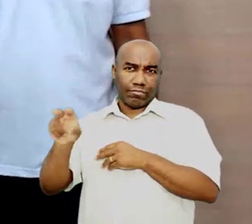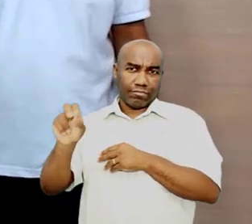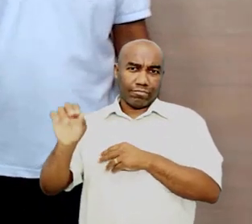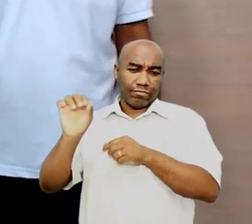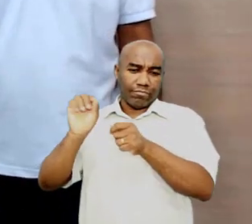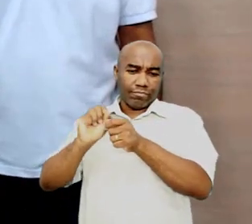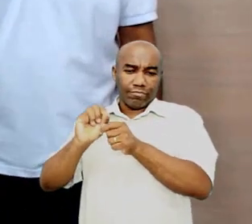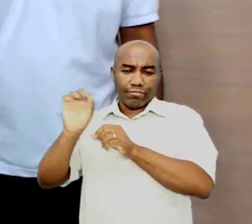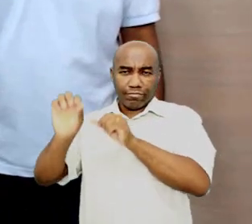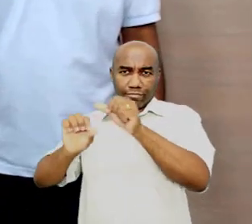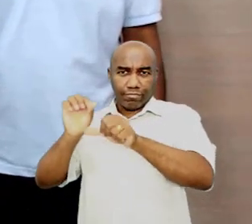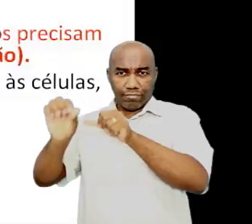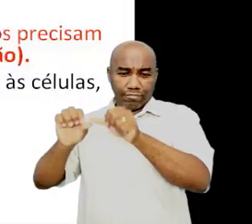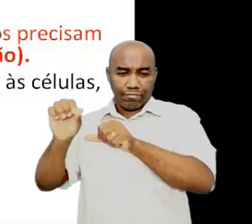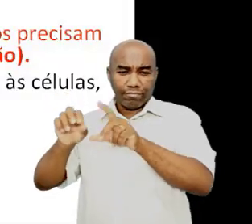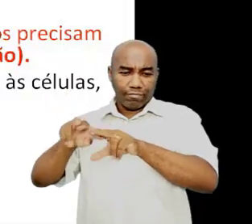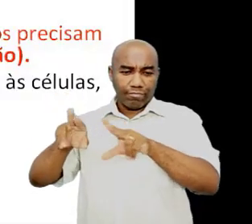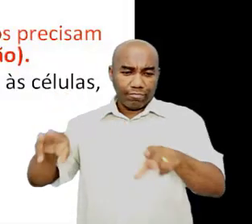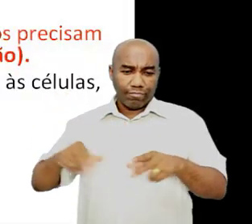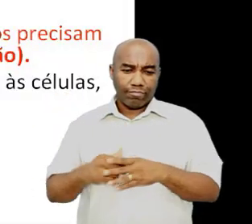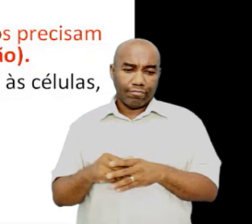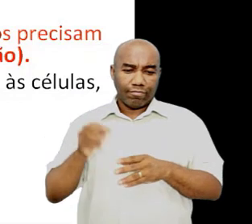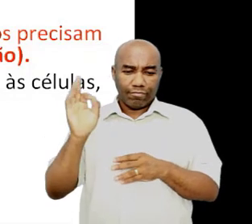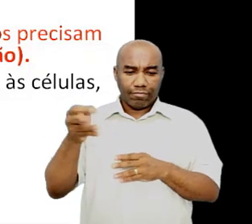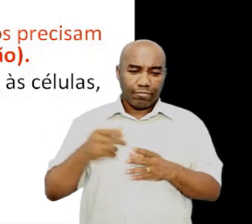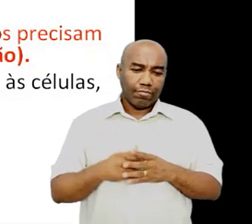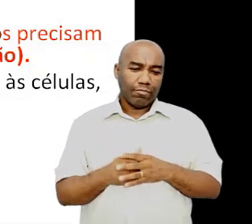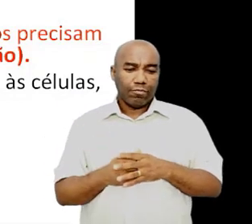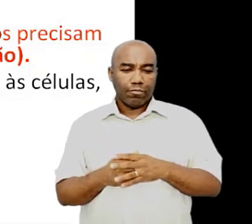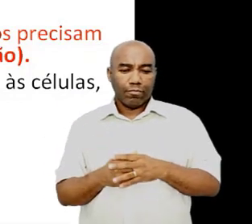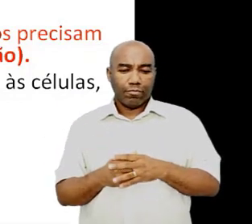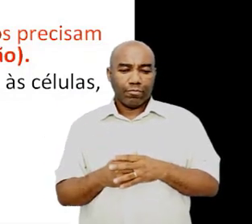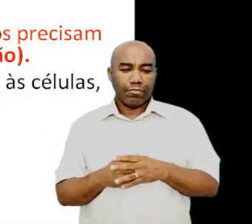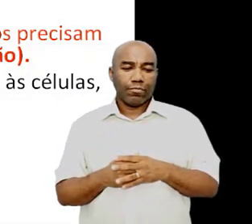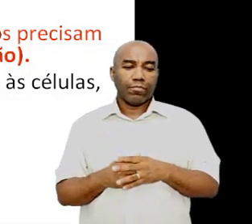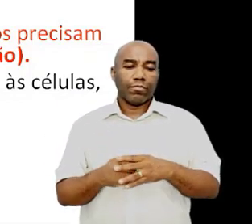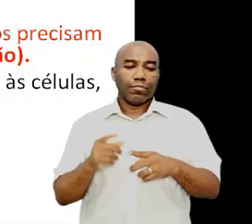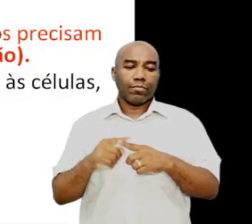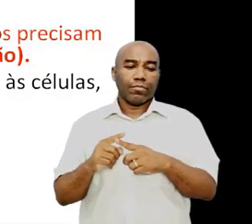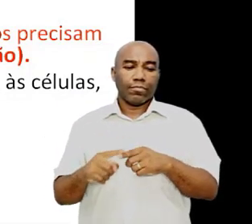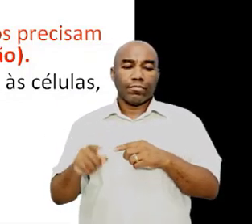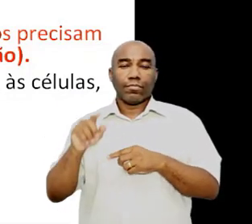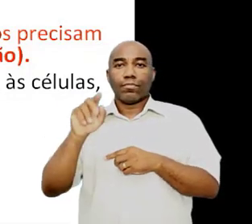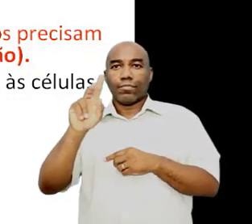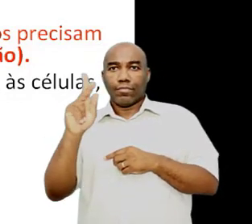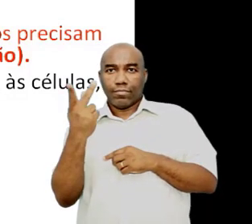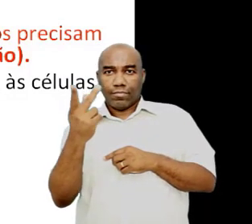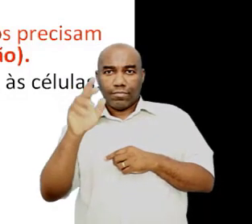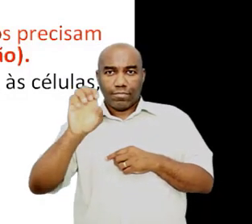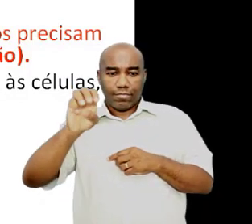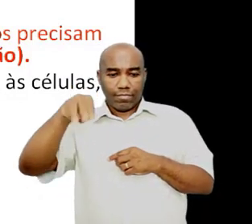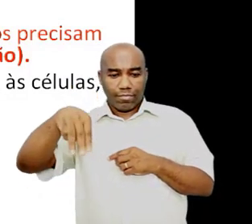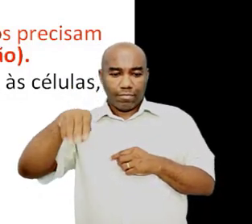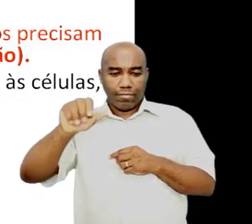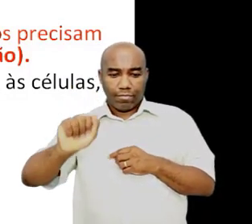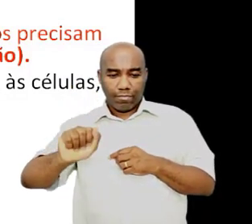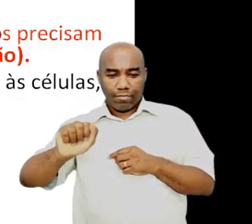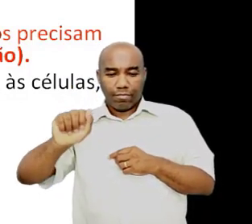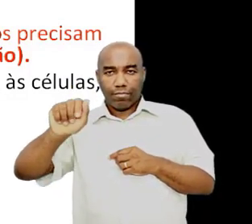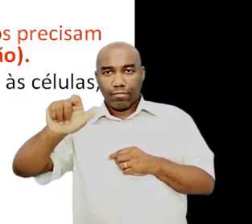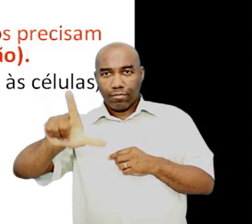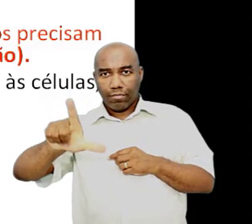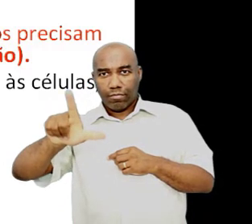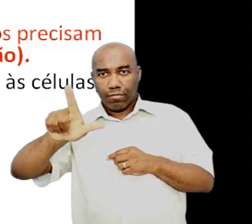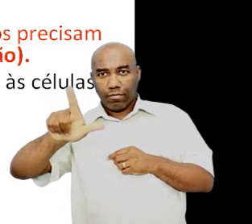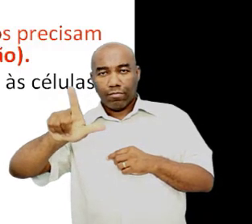Proteínas não estruturais. Eu já tinha falado. Proteínas não estruturais são proteínas